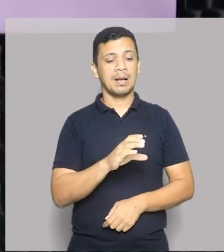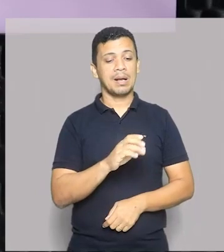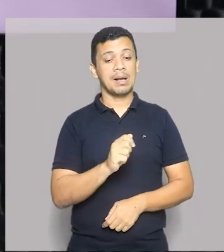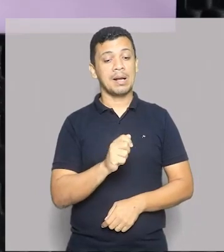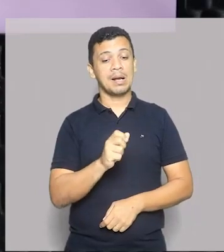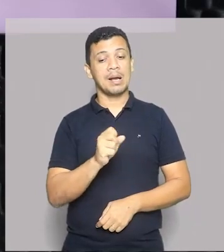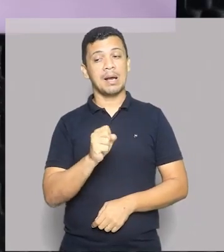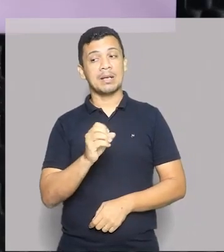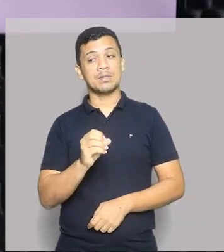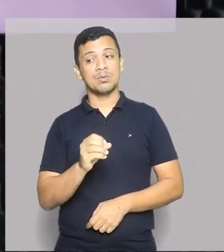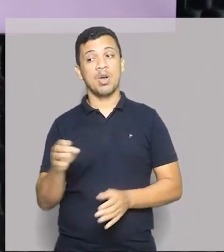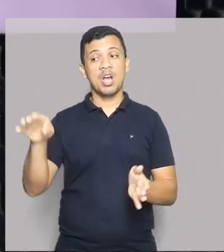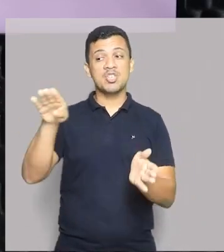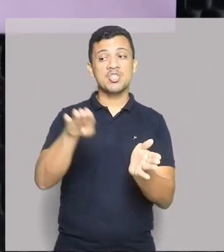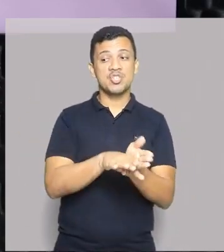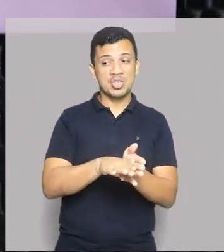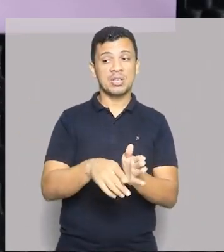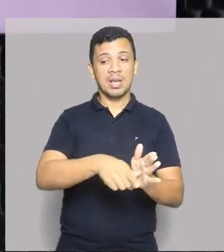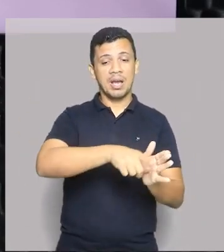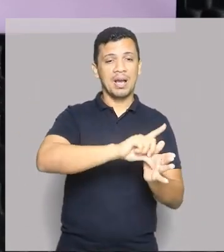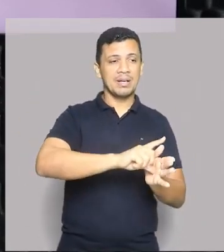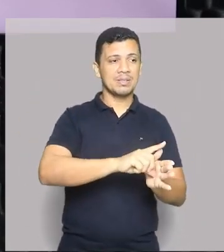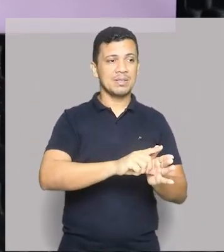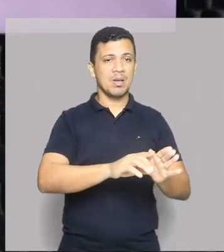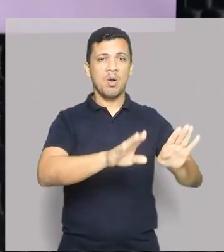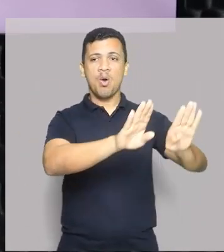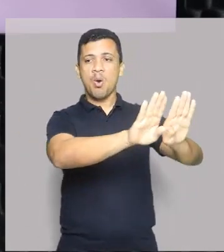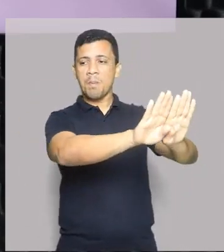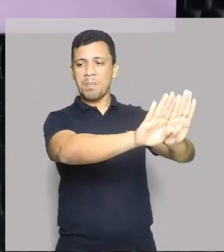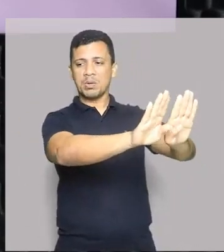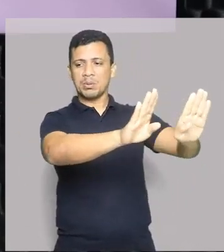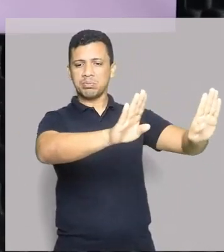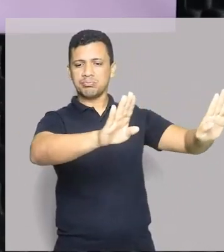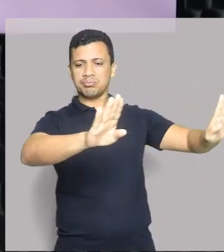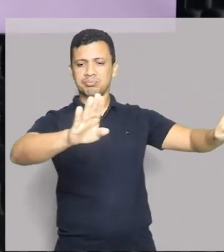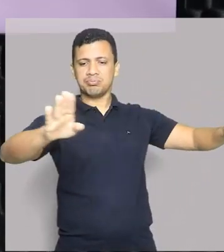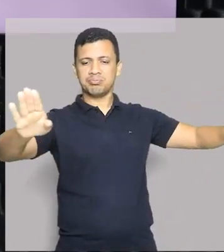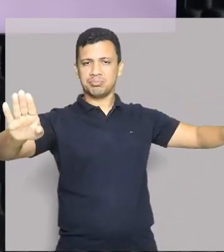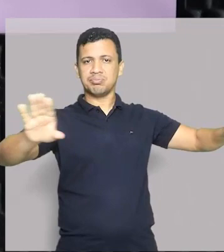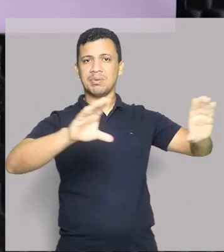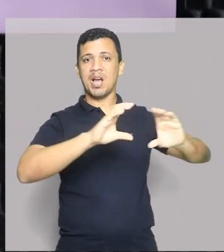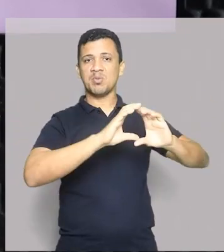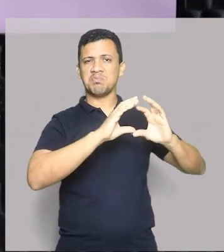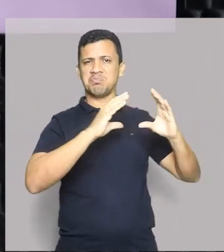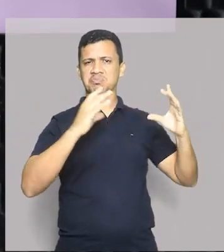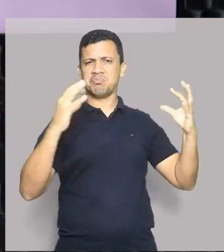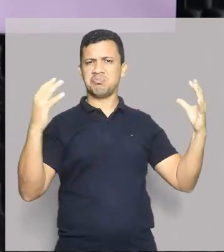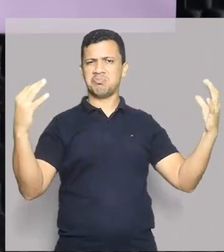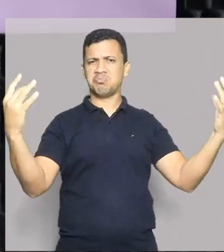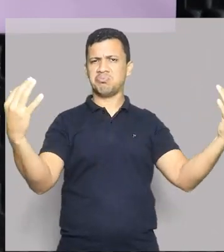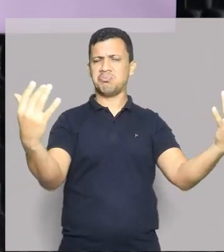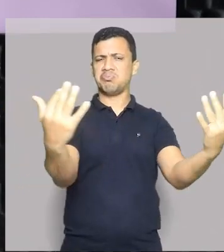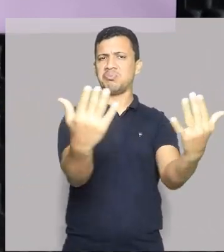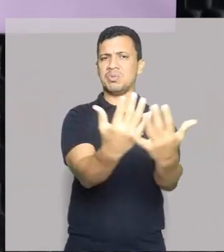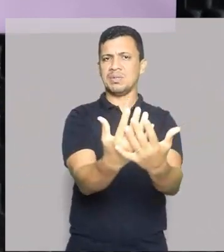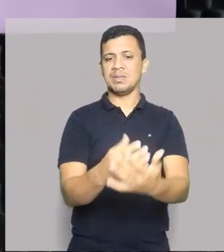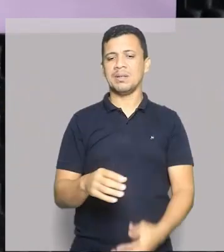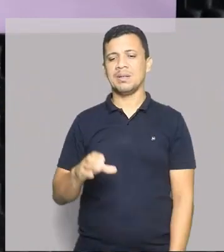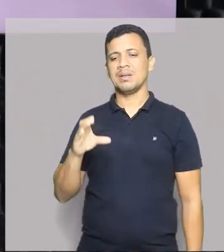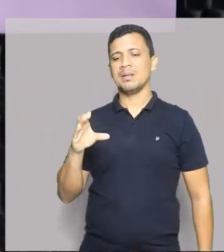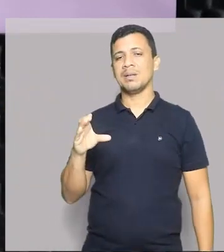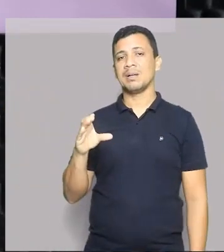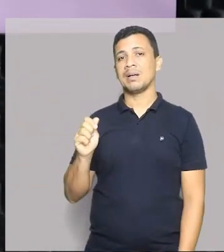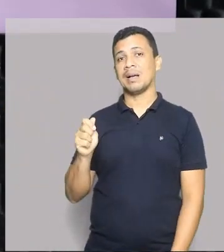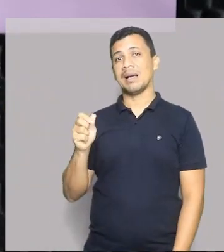mais cedo, abra os portões do estádio. Aqui é a ideia de hipótese. Abra os portões do estádio na hipótese